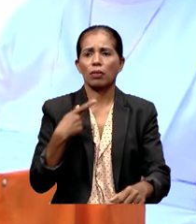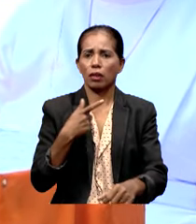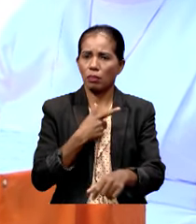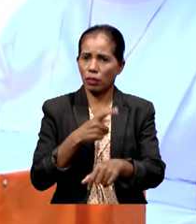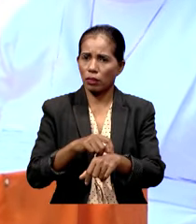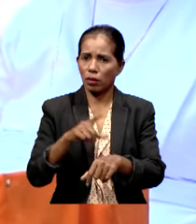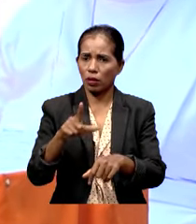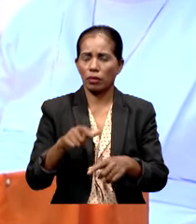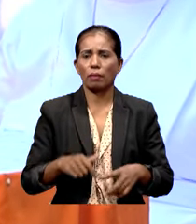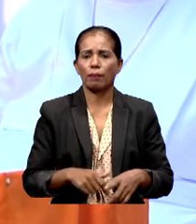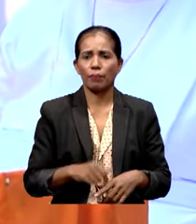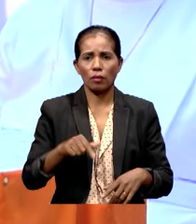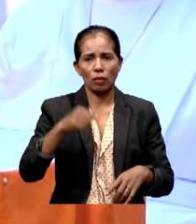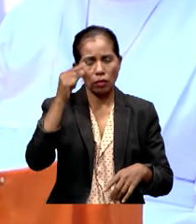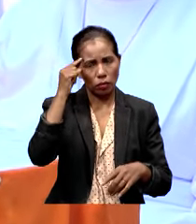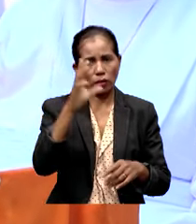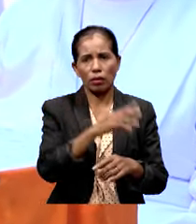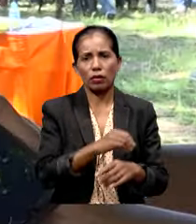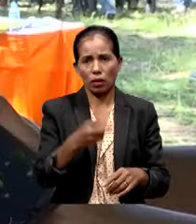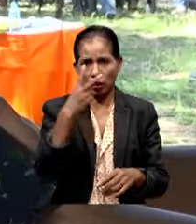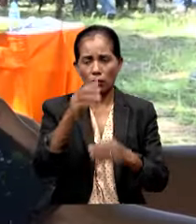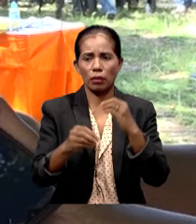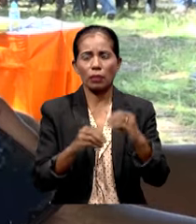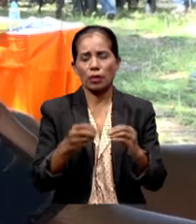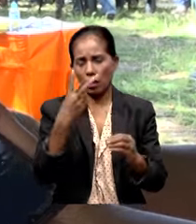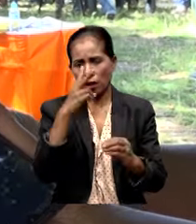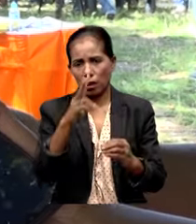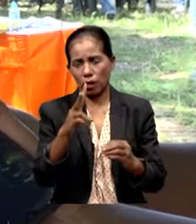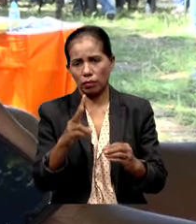O governo, novo governo observa situasaun ne i hare katak iha